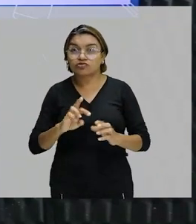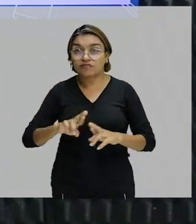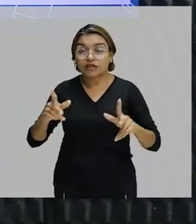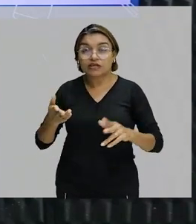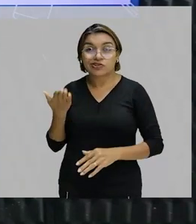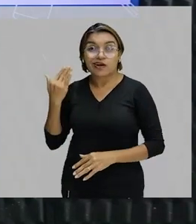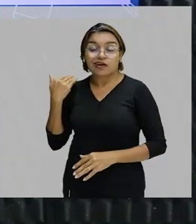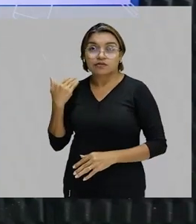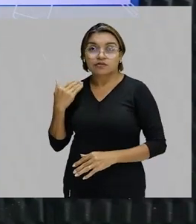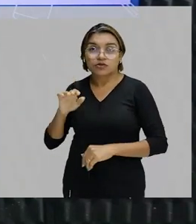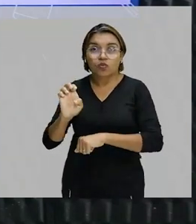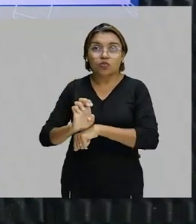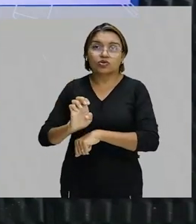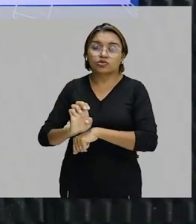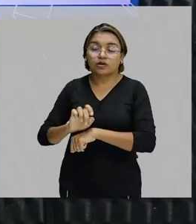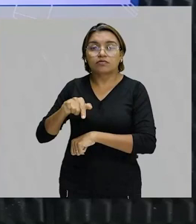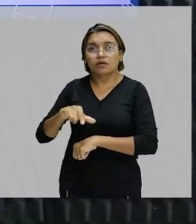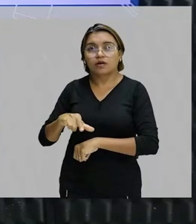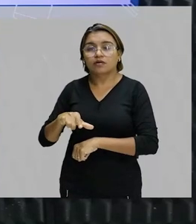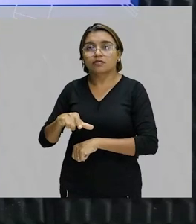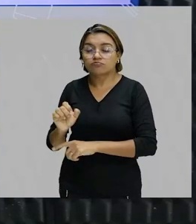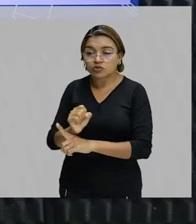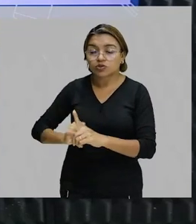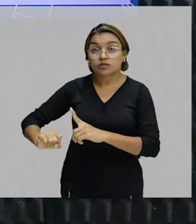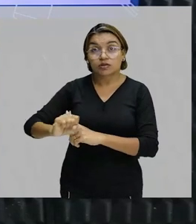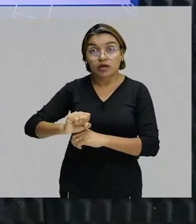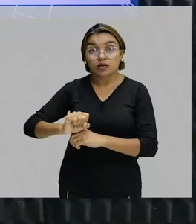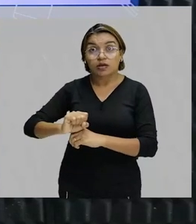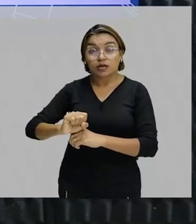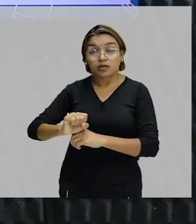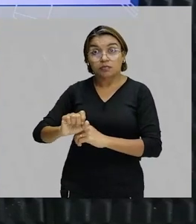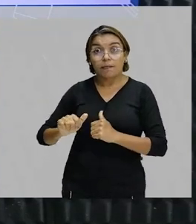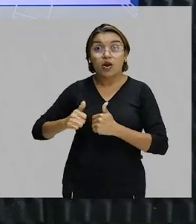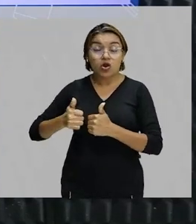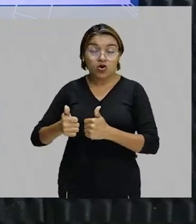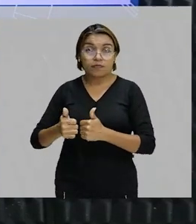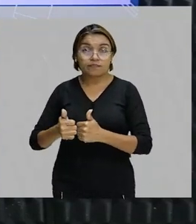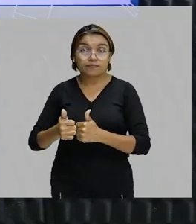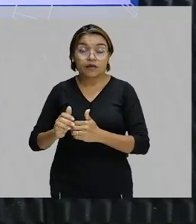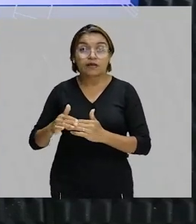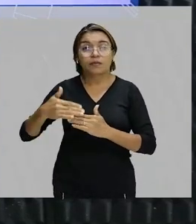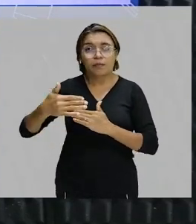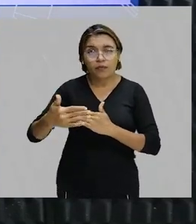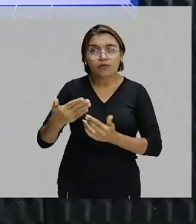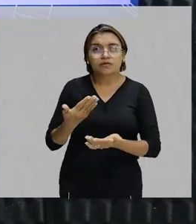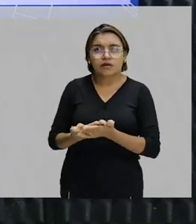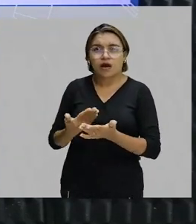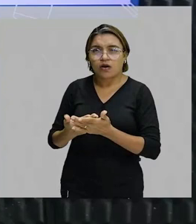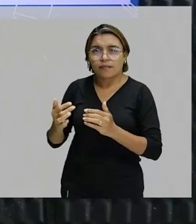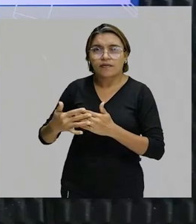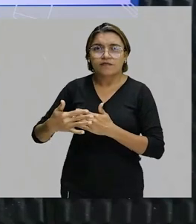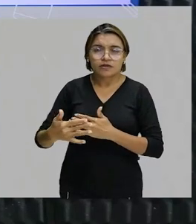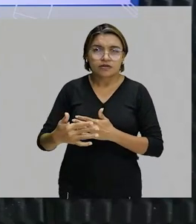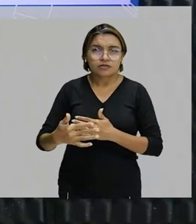tinha como base o estado de bem-estar social a gente vai falar sobre isso inclusive nas próximas aulas a diferença entre o